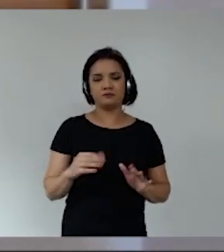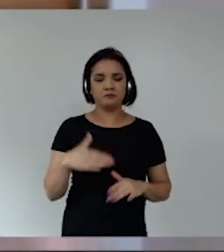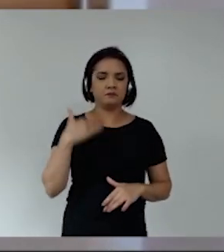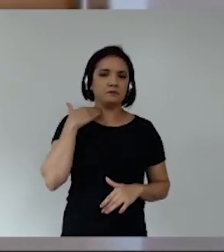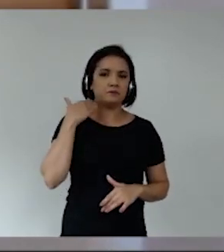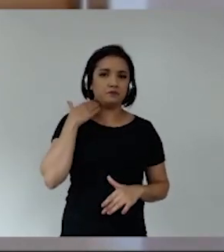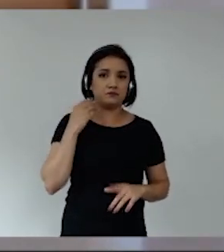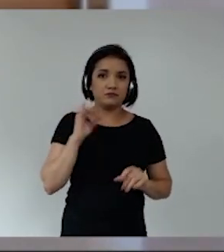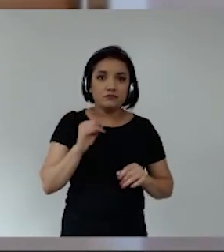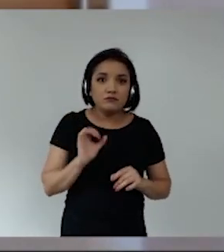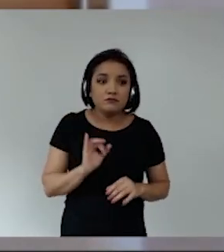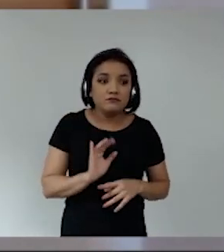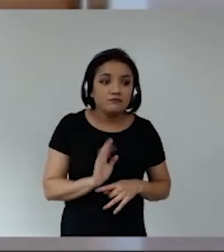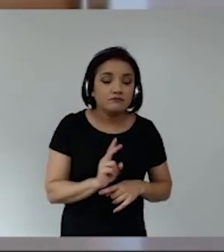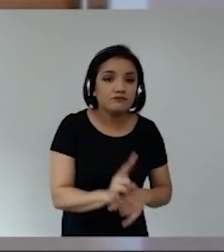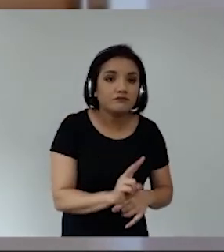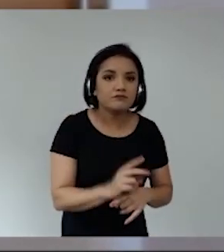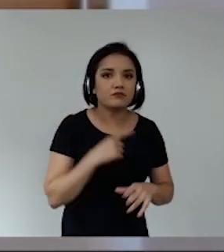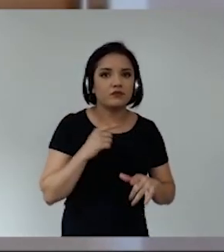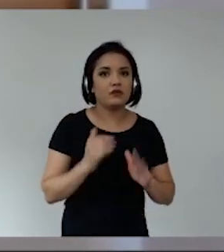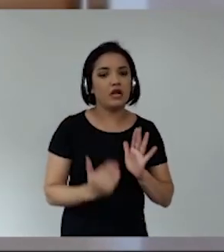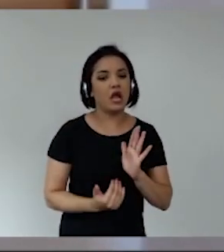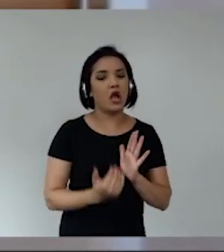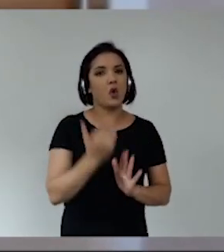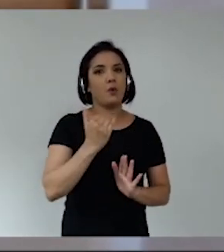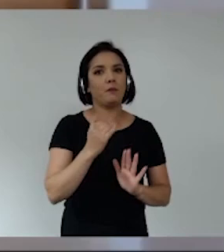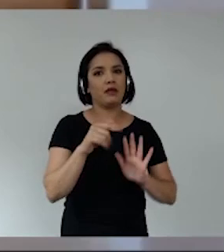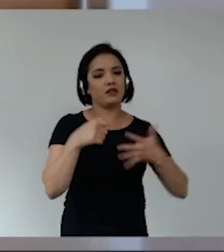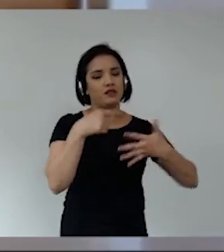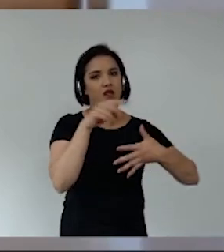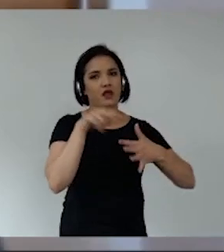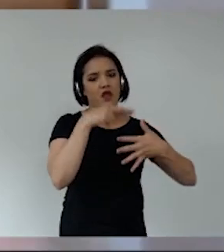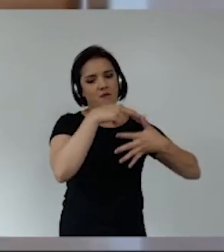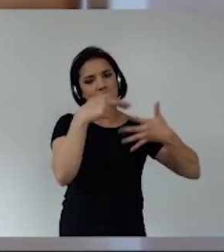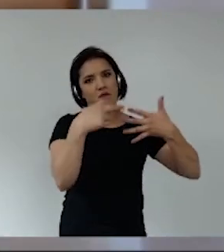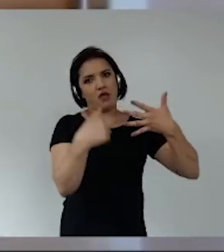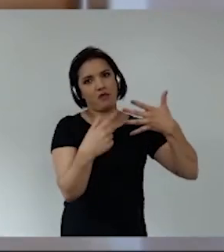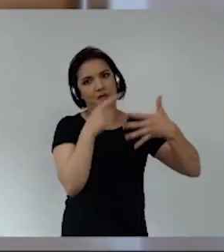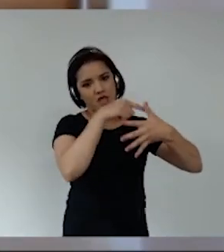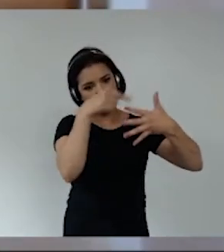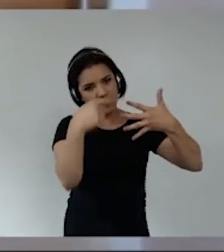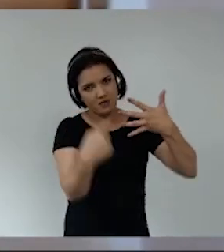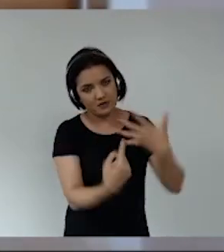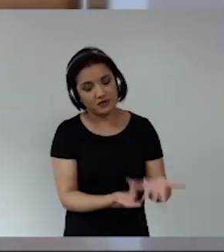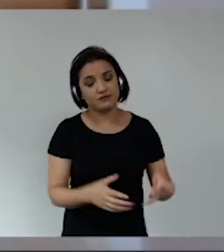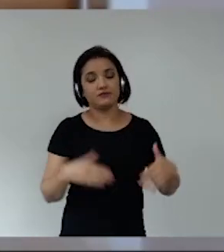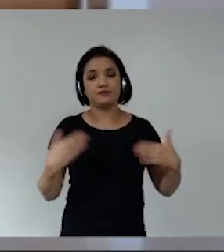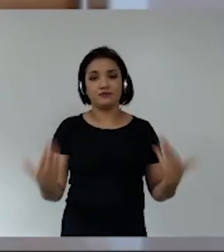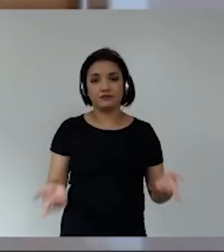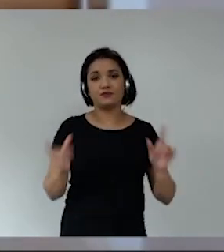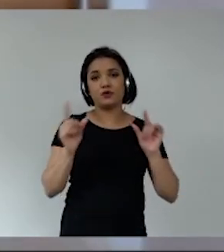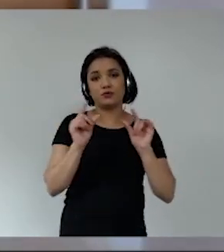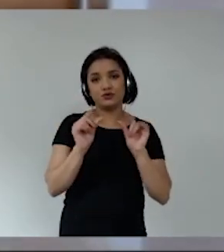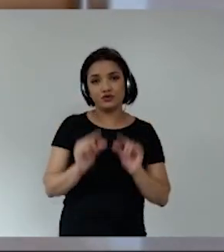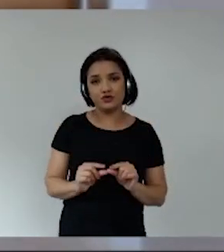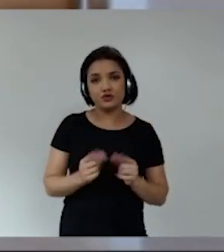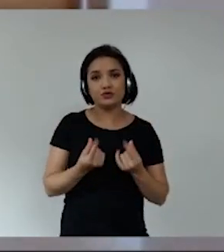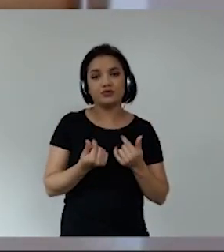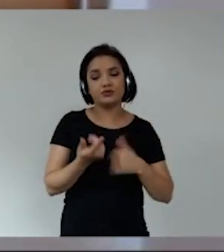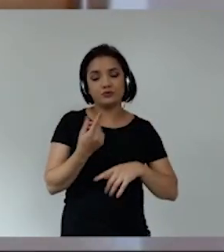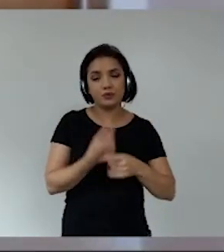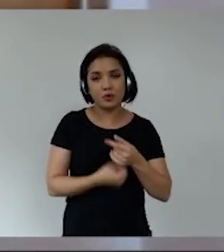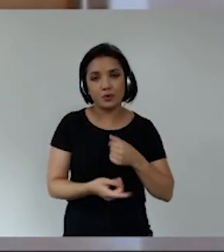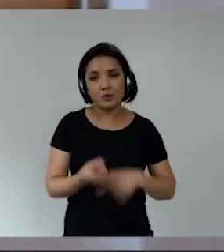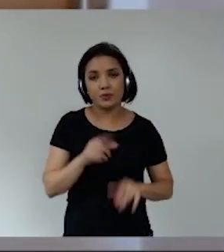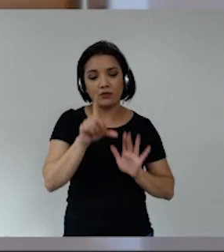se elas oferecem, elas aumentam o nível de exigência das garantias. Resultado, circula menos dinheiro, circula menos